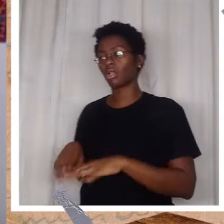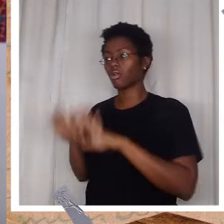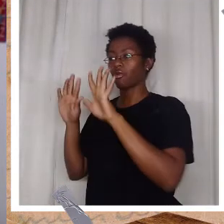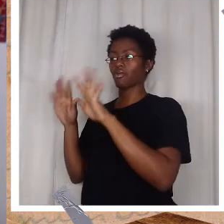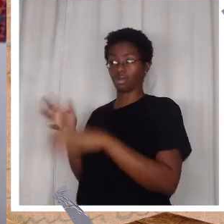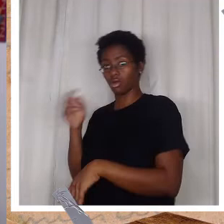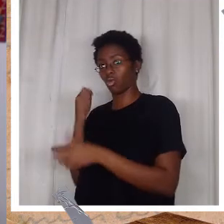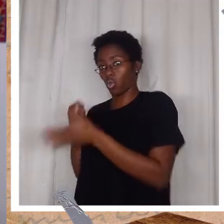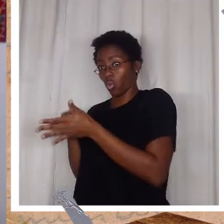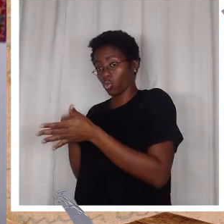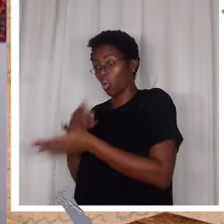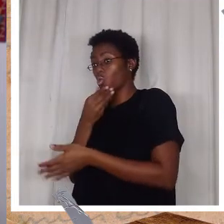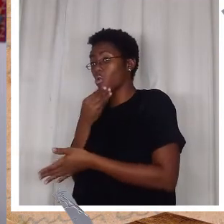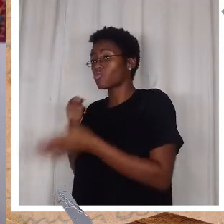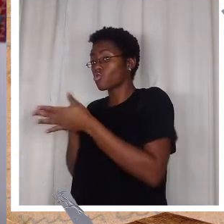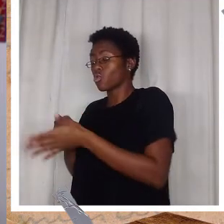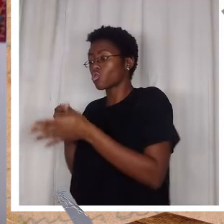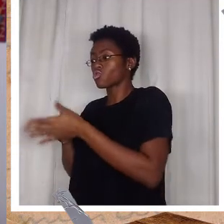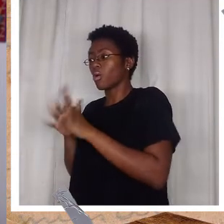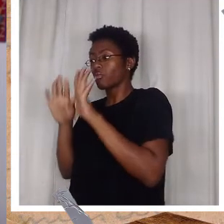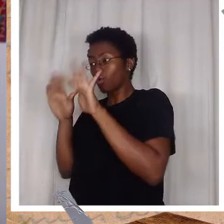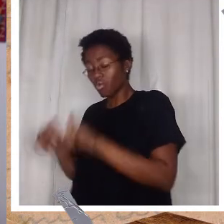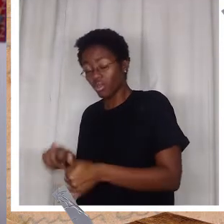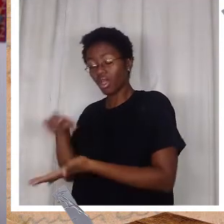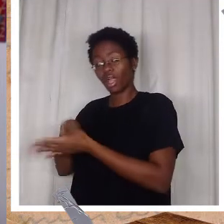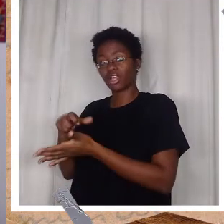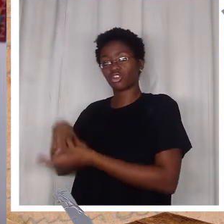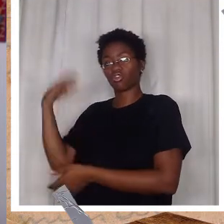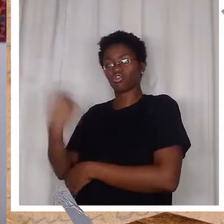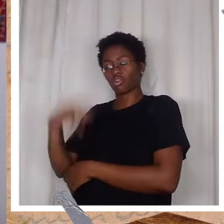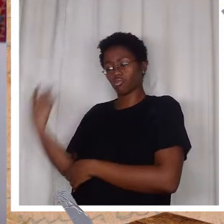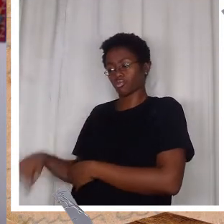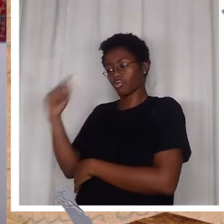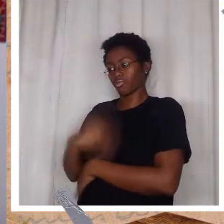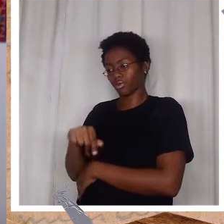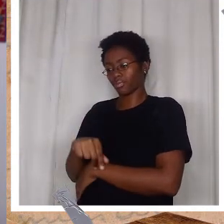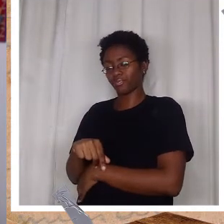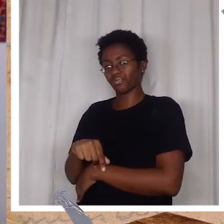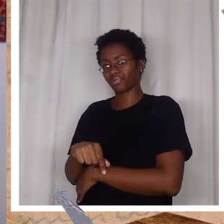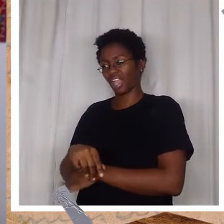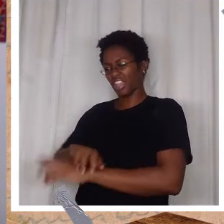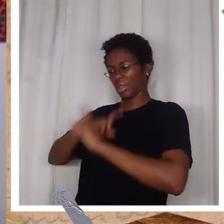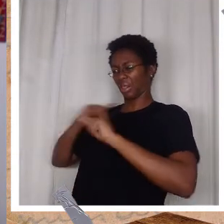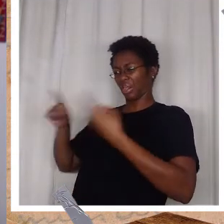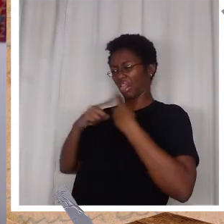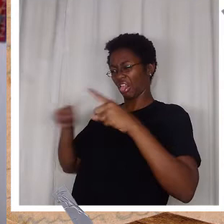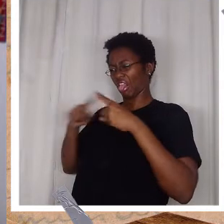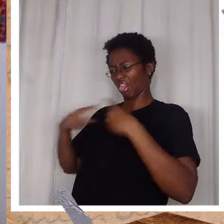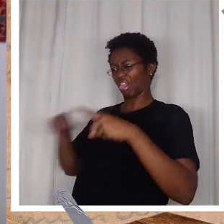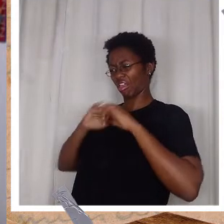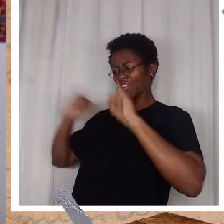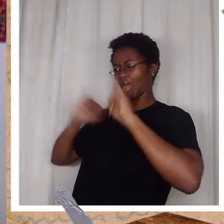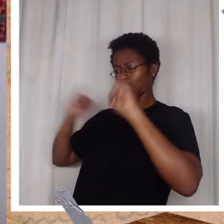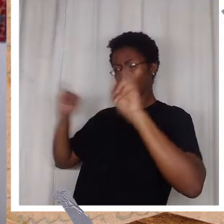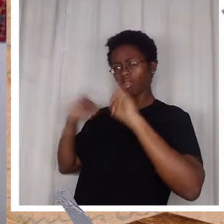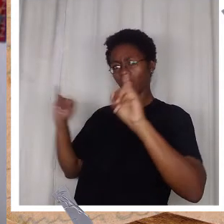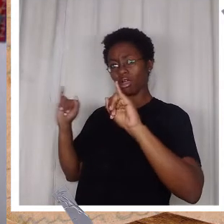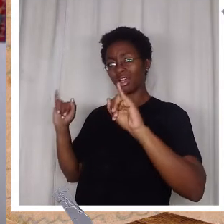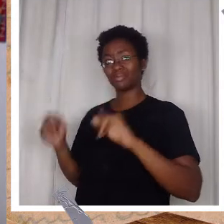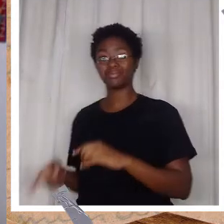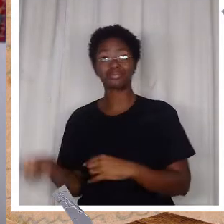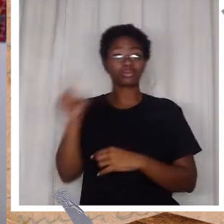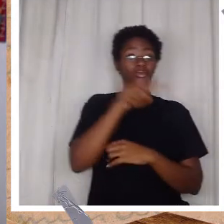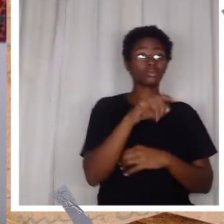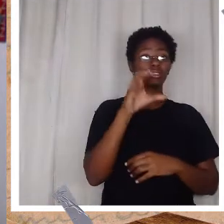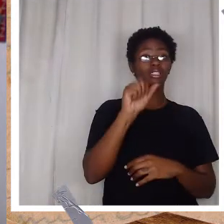Marinha e fez uma grande denúncia. E Carolina retoma essa denúncia, a mesma